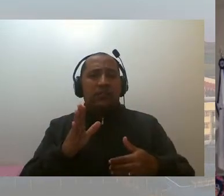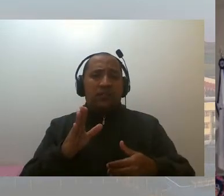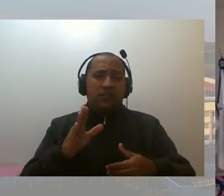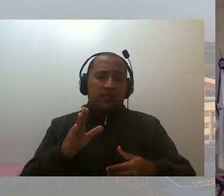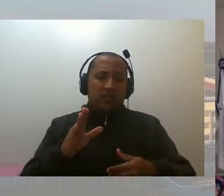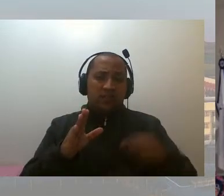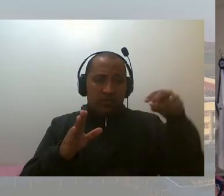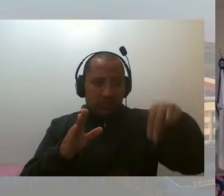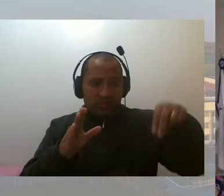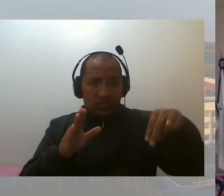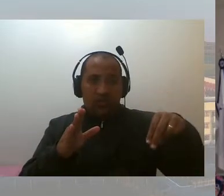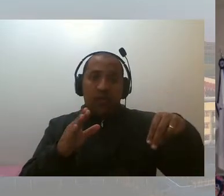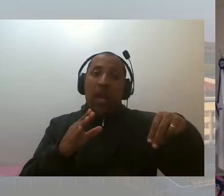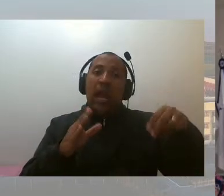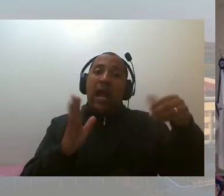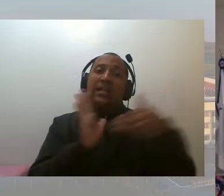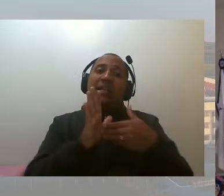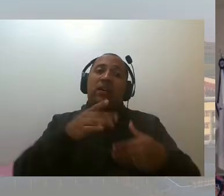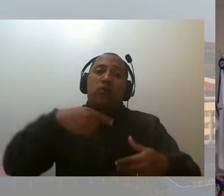27 de novembro a 1 de dezembro.